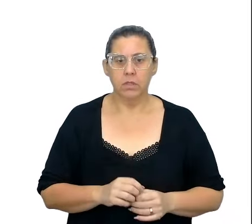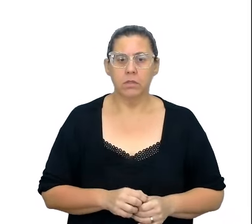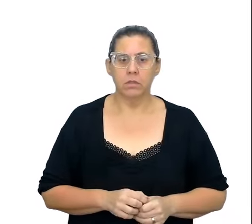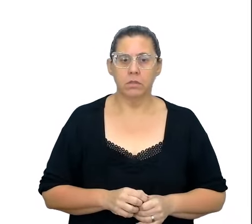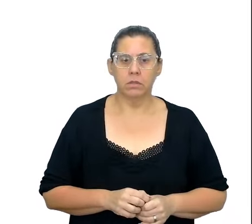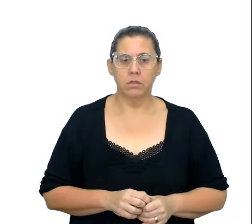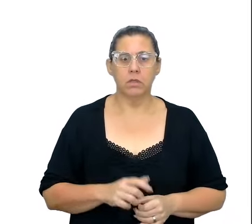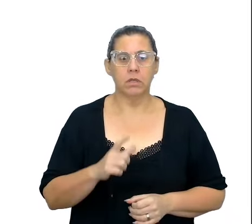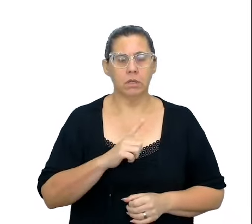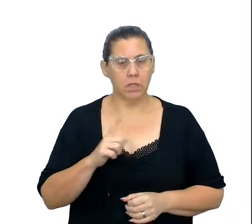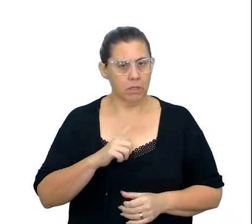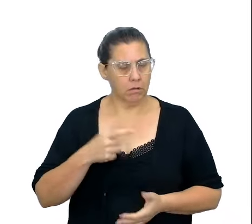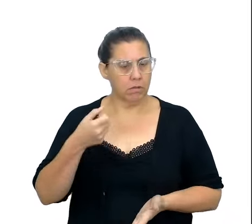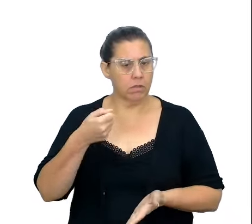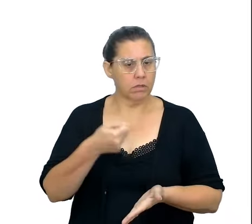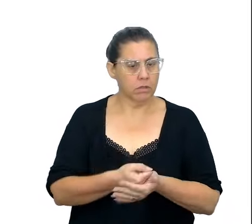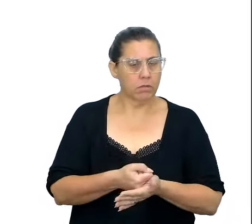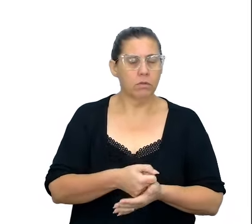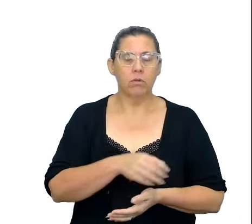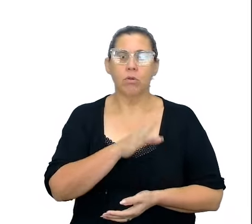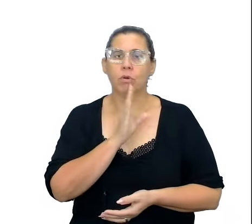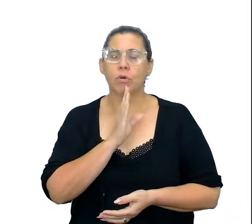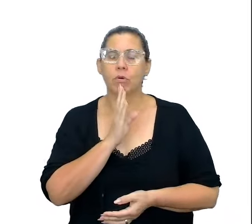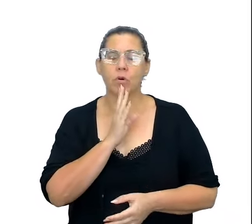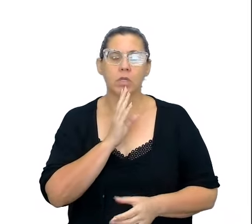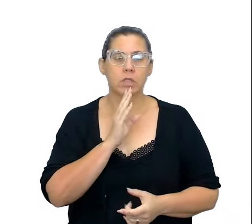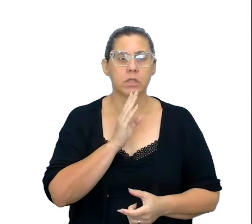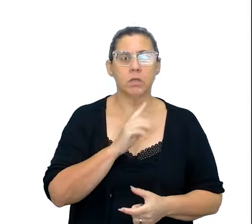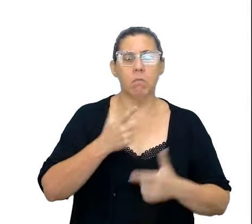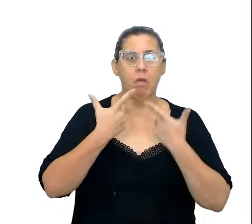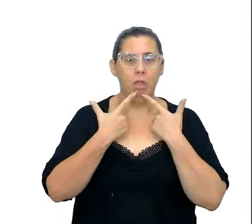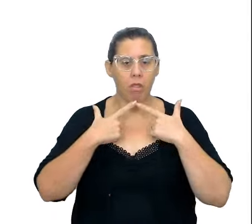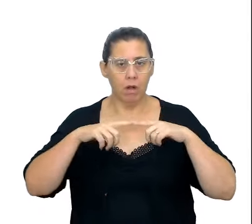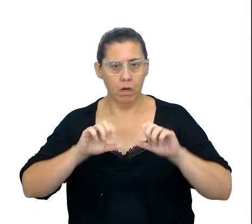escrita exige muito mais que conhecimentos linguísticos por parte